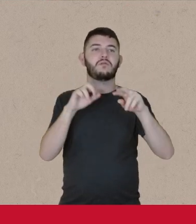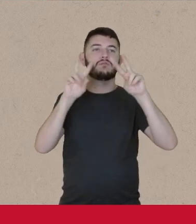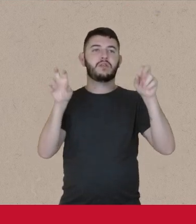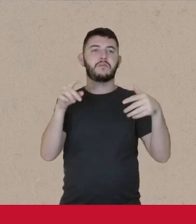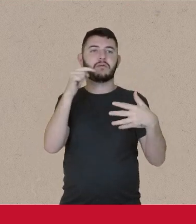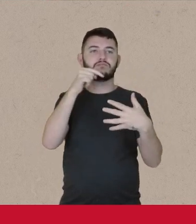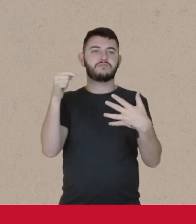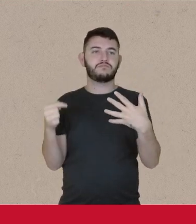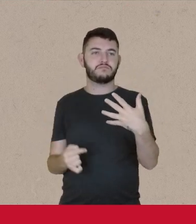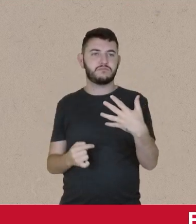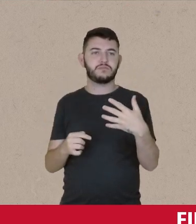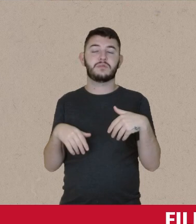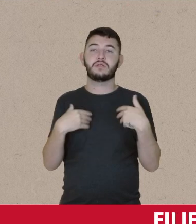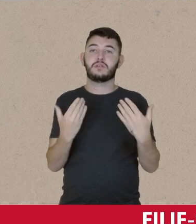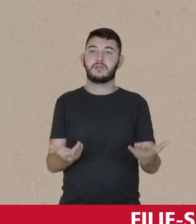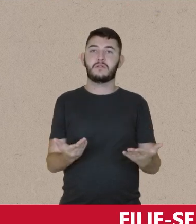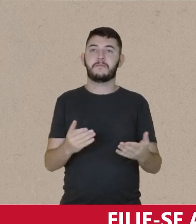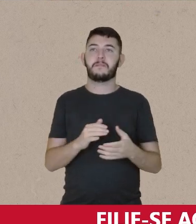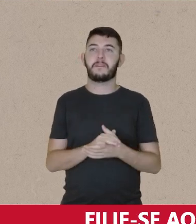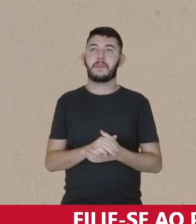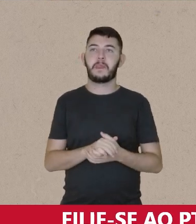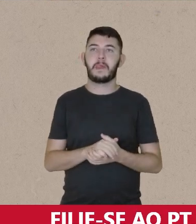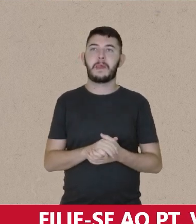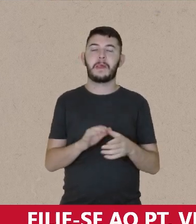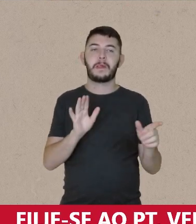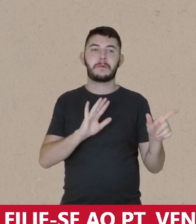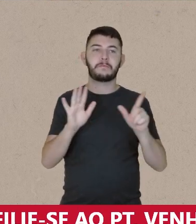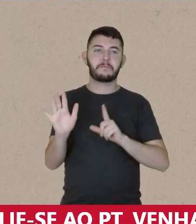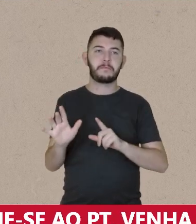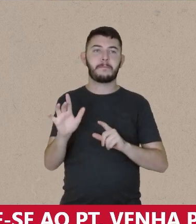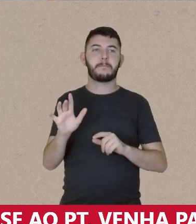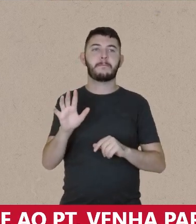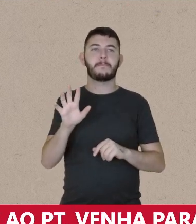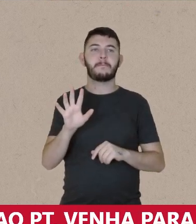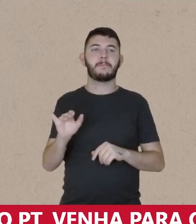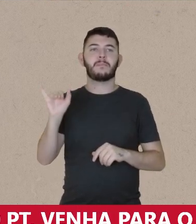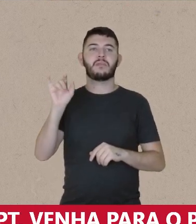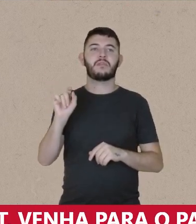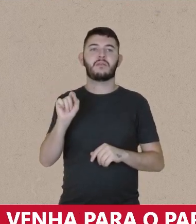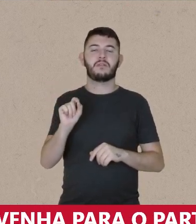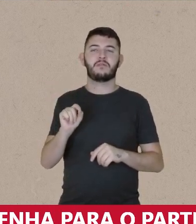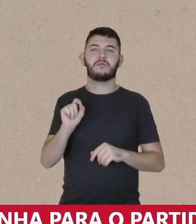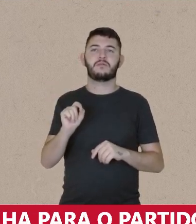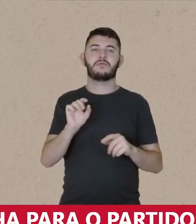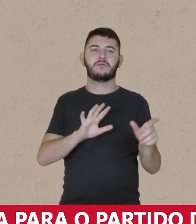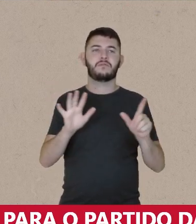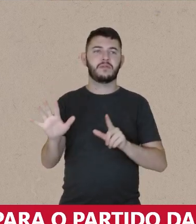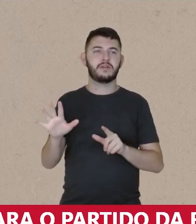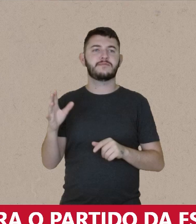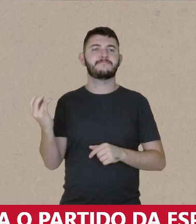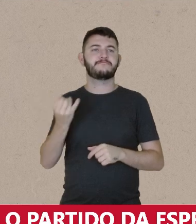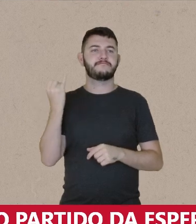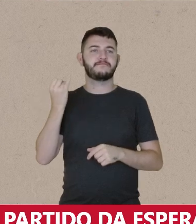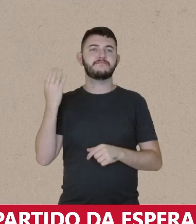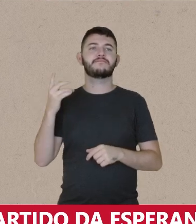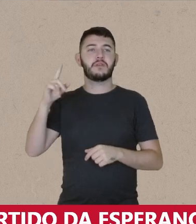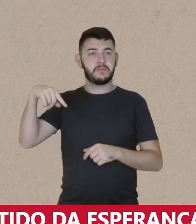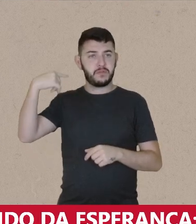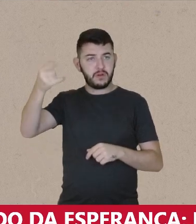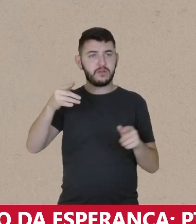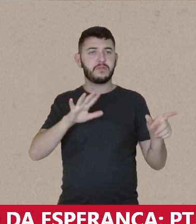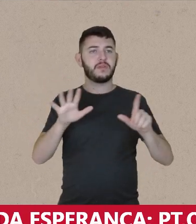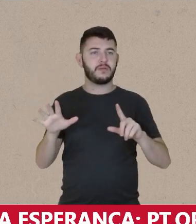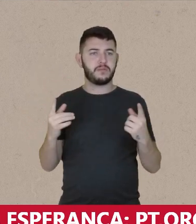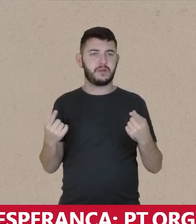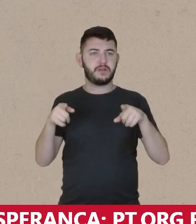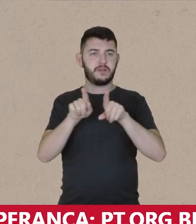questões. Então, essa semana vai ser uma semana importante, e a próxima também, porque vai se ampliar um pouco